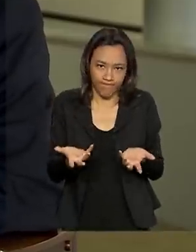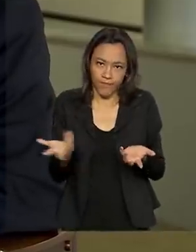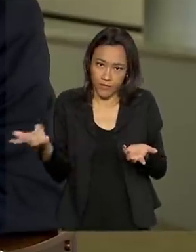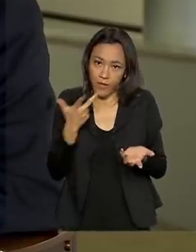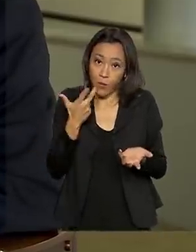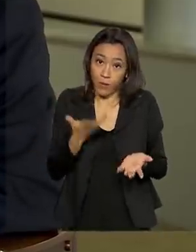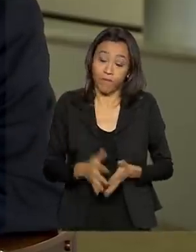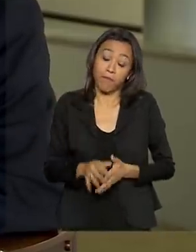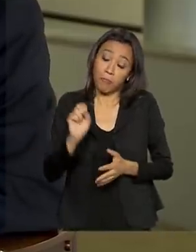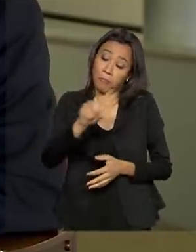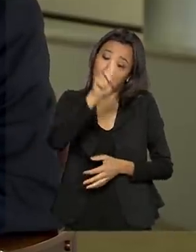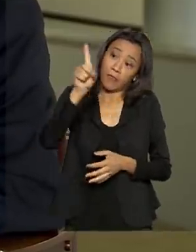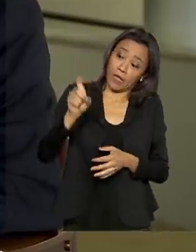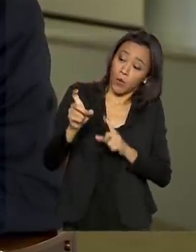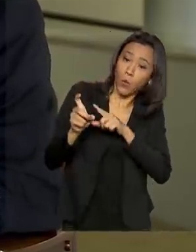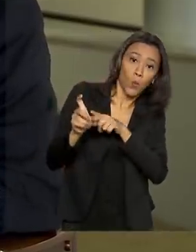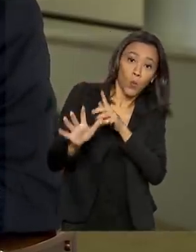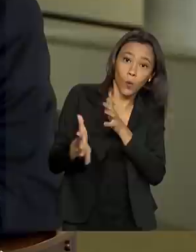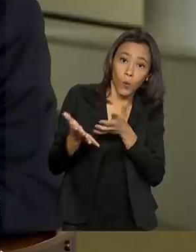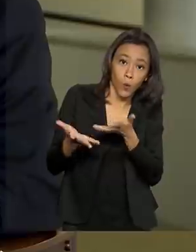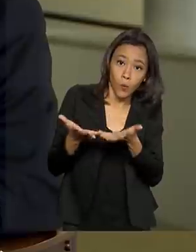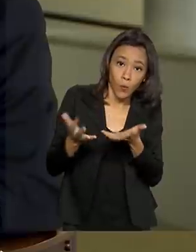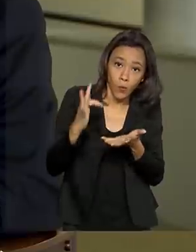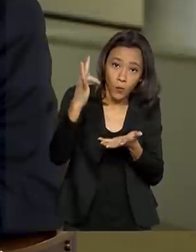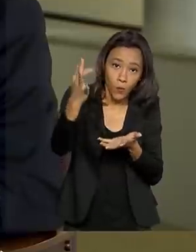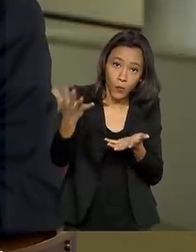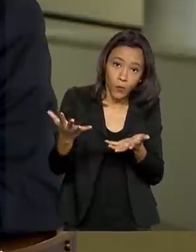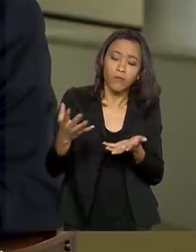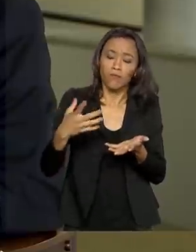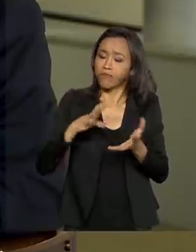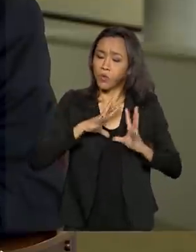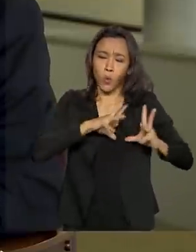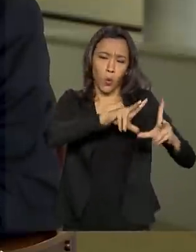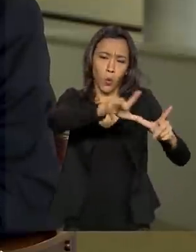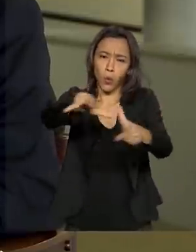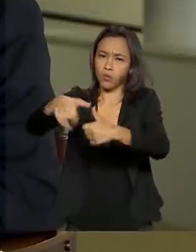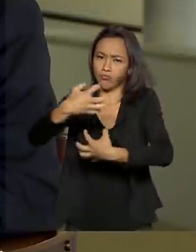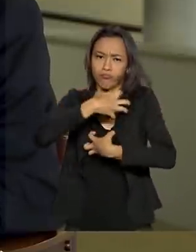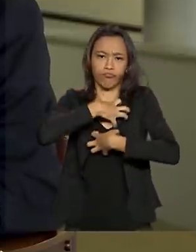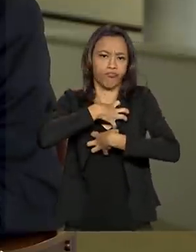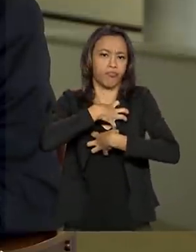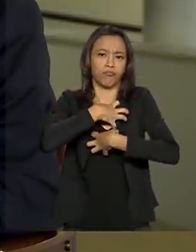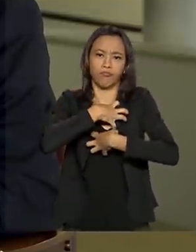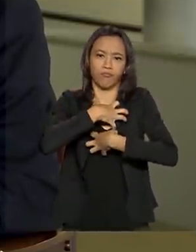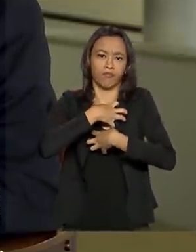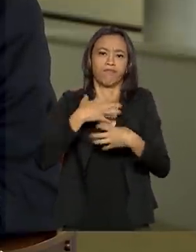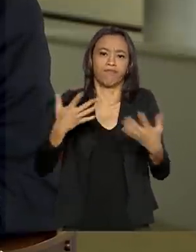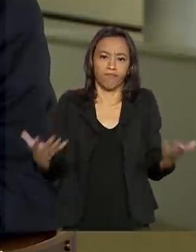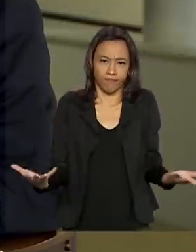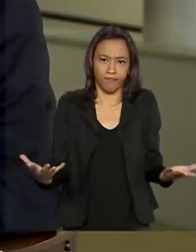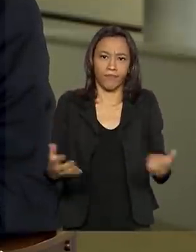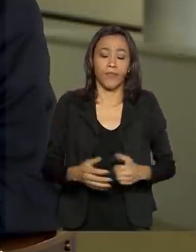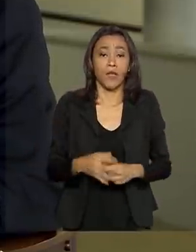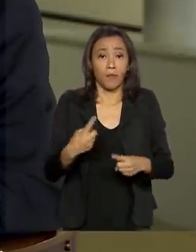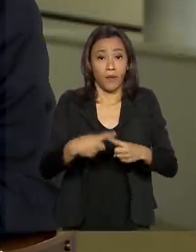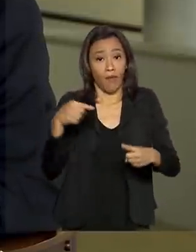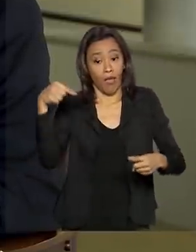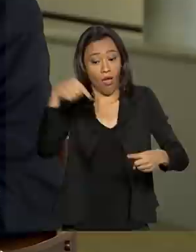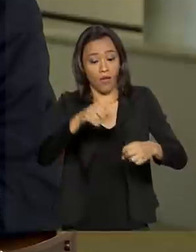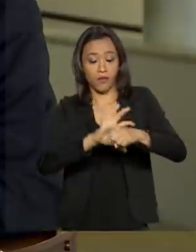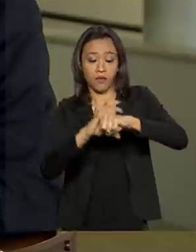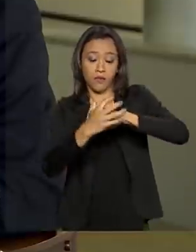Essa interrogação, ela está convivendo com todos nós, até porque como essa